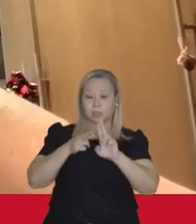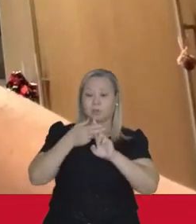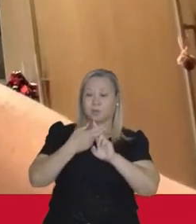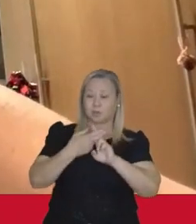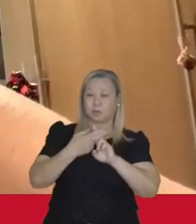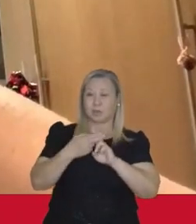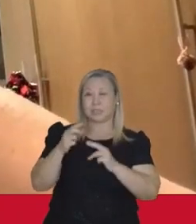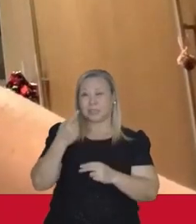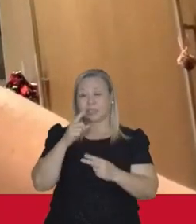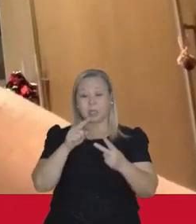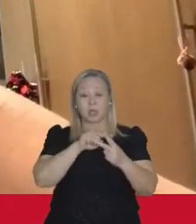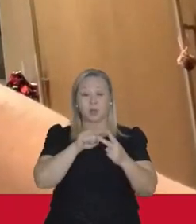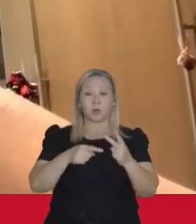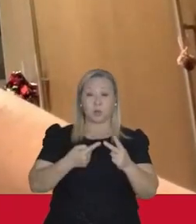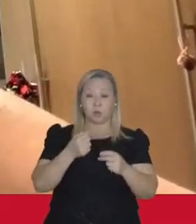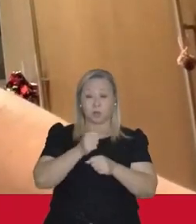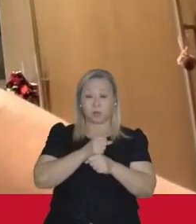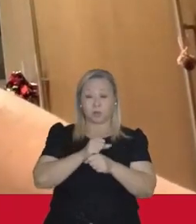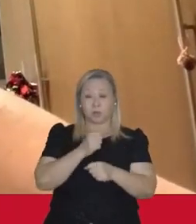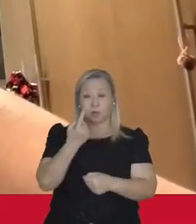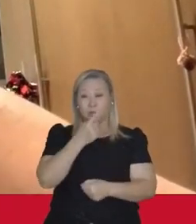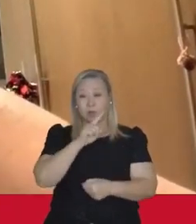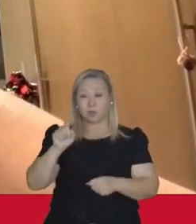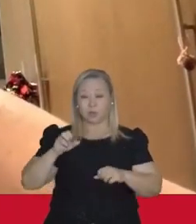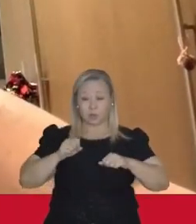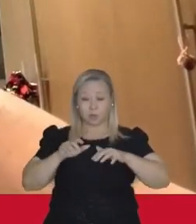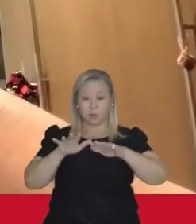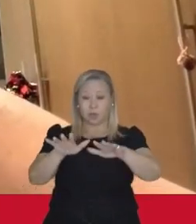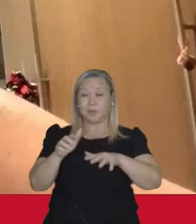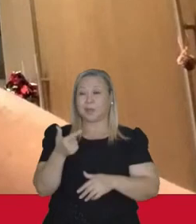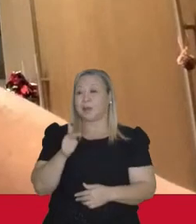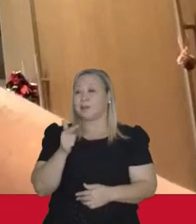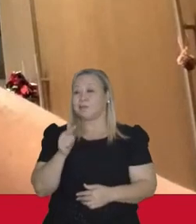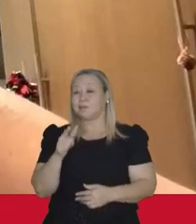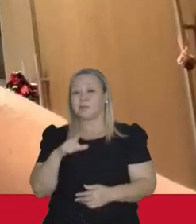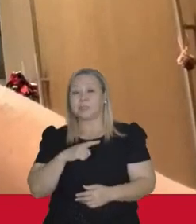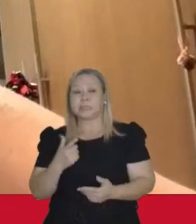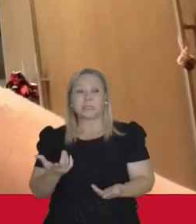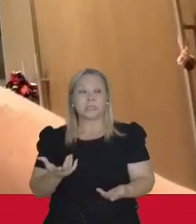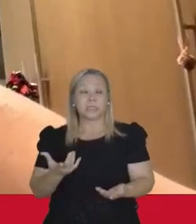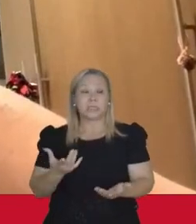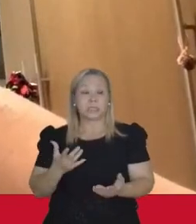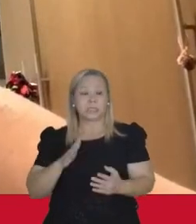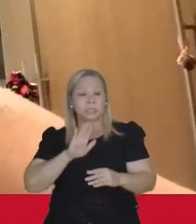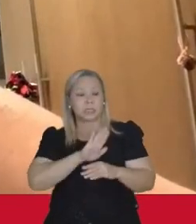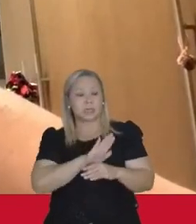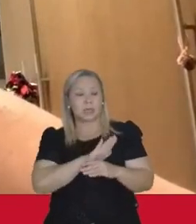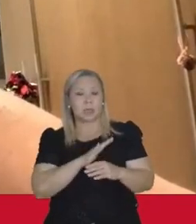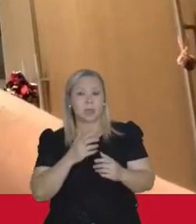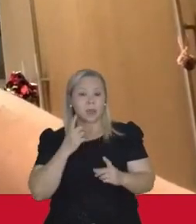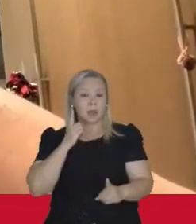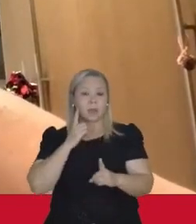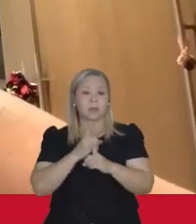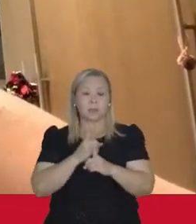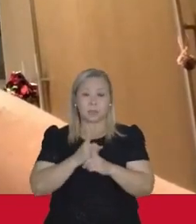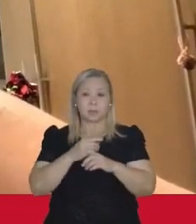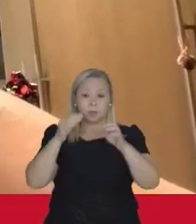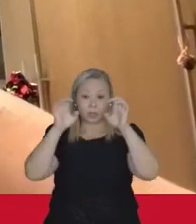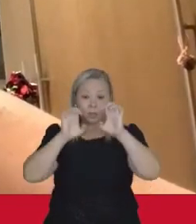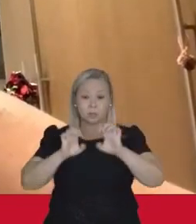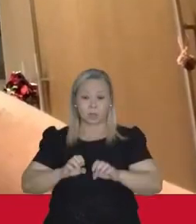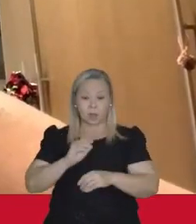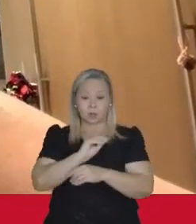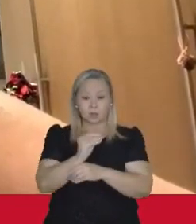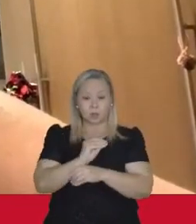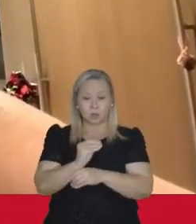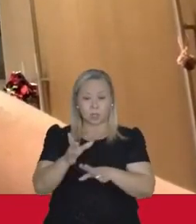de pandemia, não foram, né, não têm sido voltados para as políticas estruturantes de cuidado e